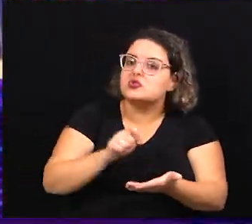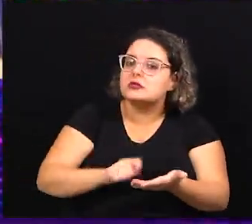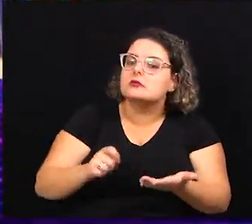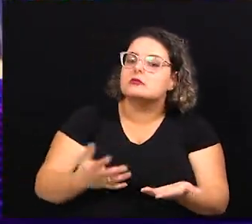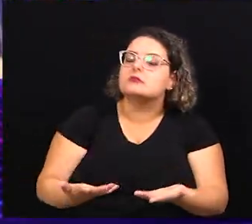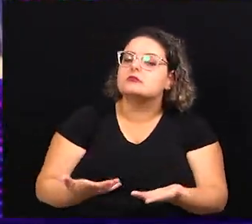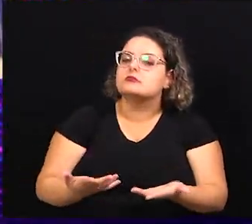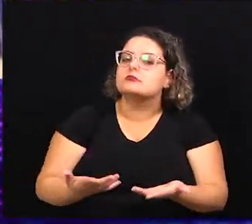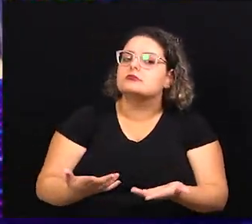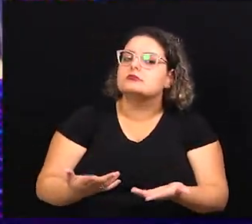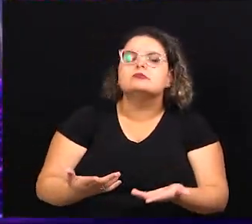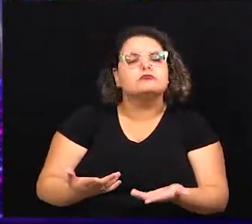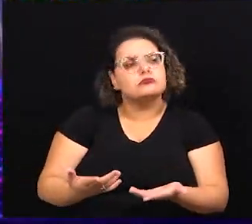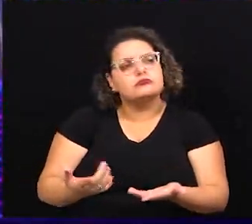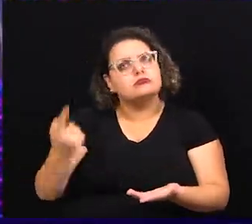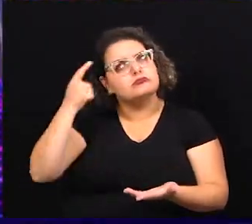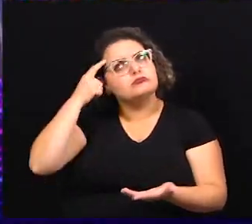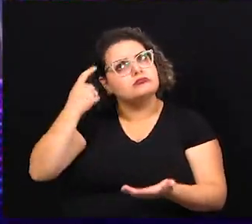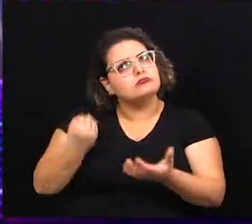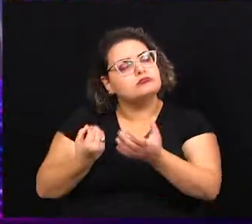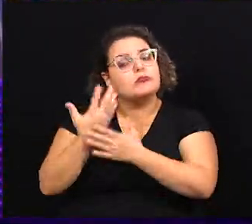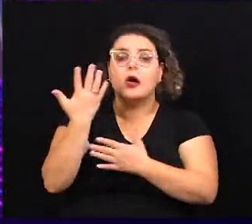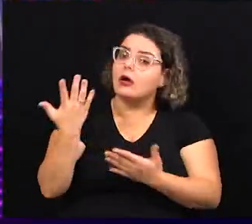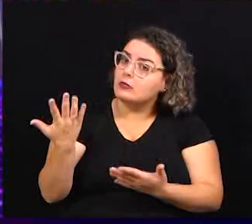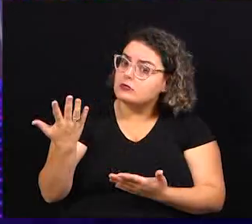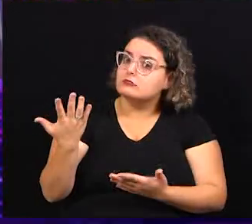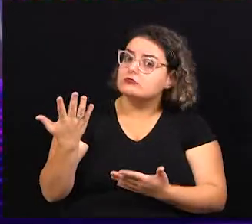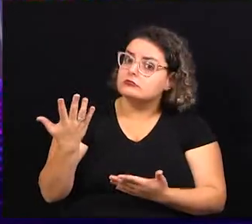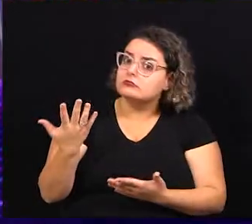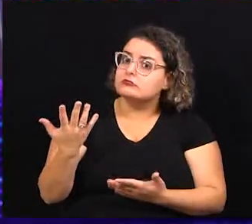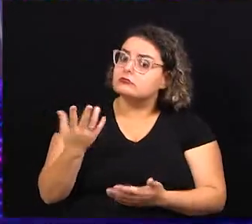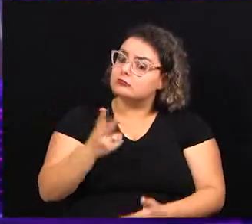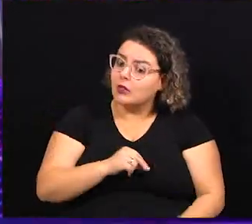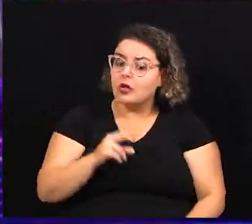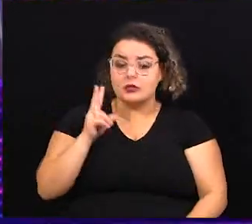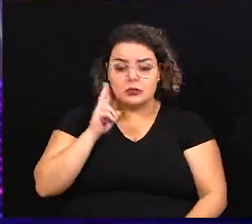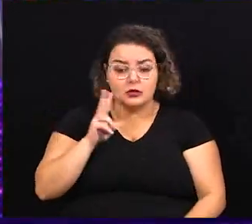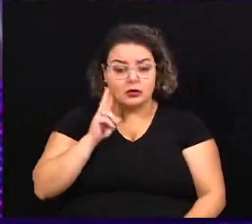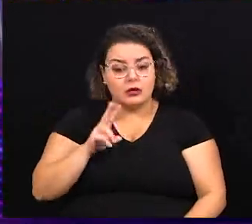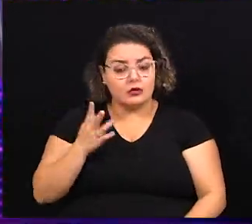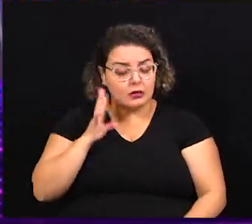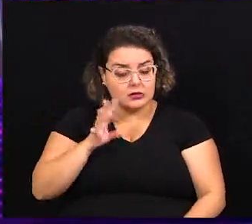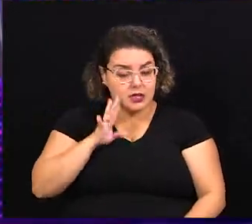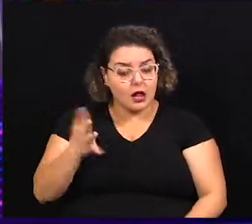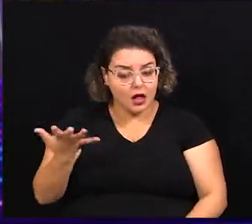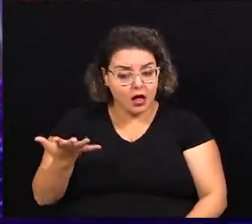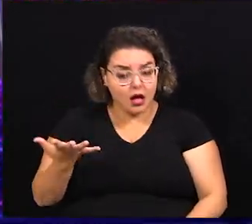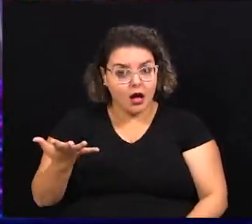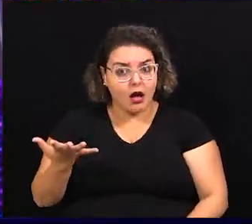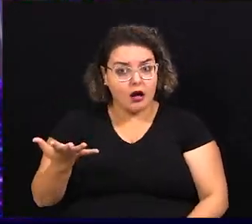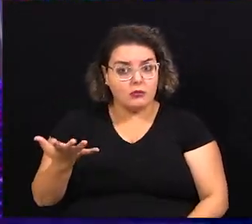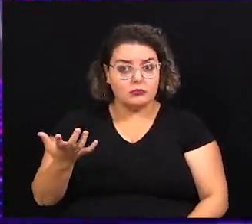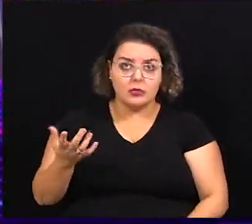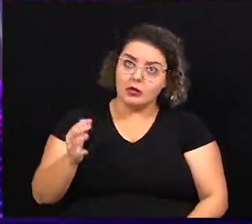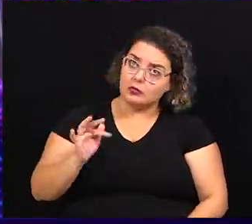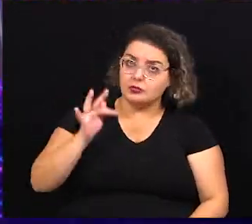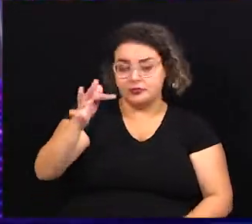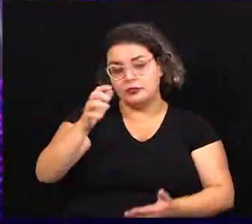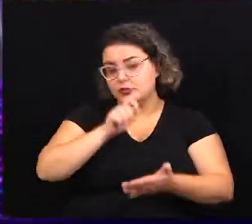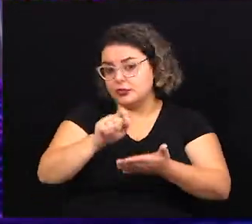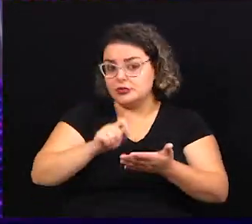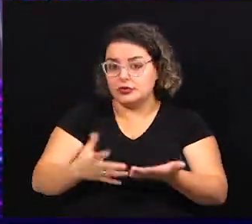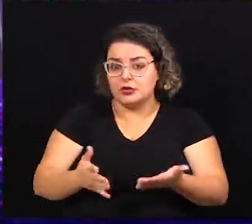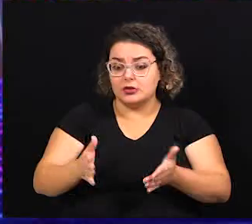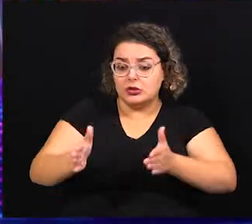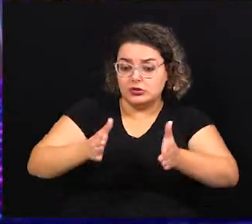de escrever? E dali surgiu a ideia na minha cabeça. Caramba, isso é interessante, talvez eu venha